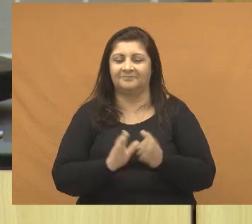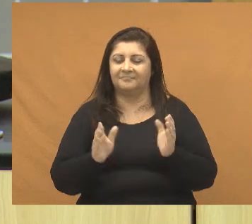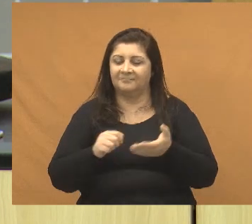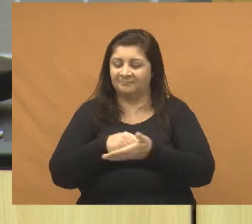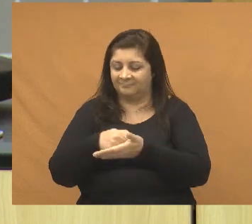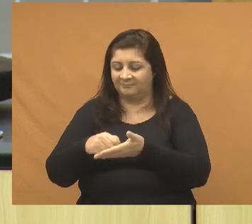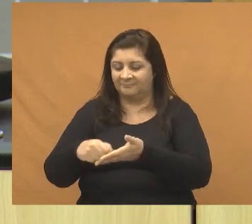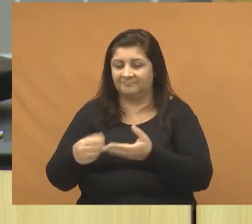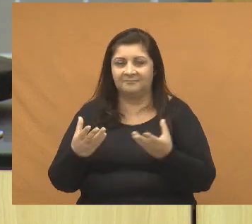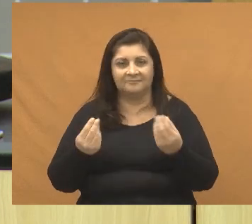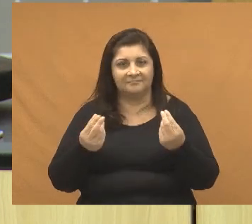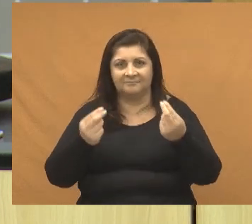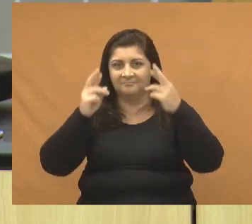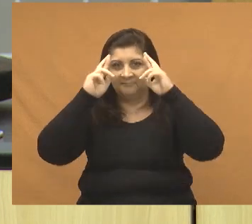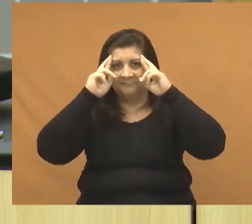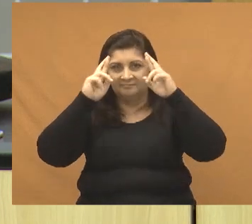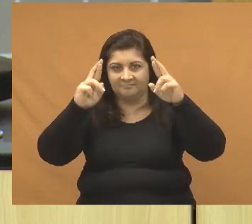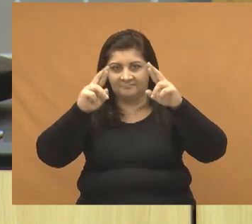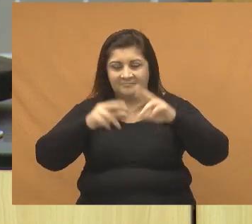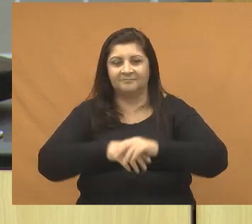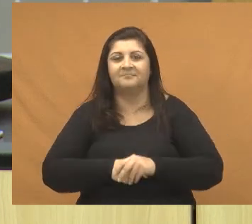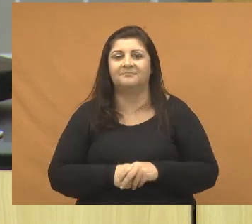registro respeitosamente,